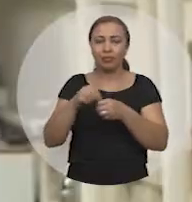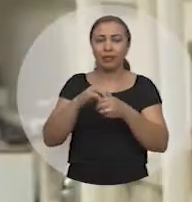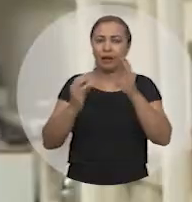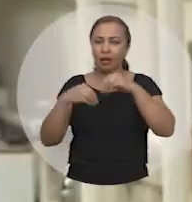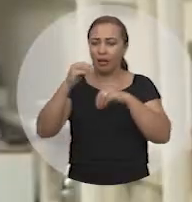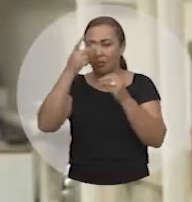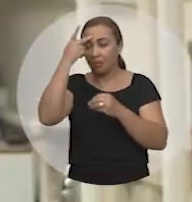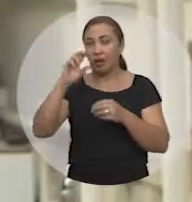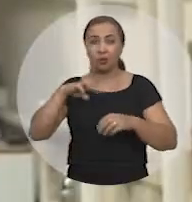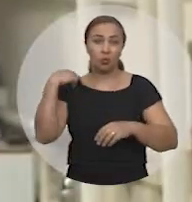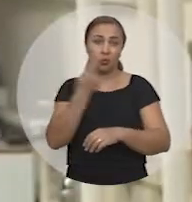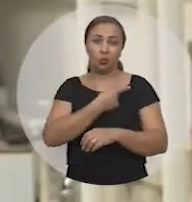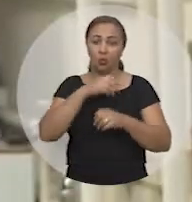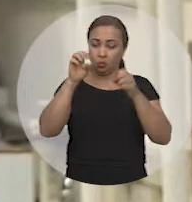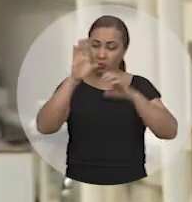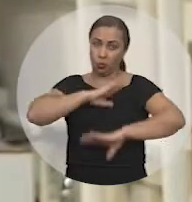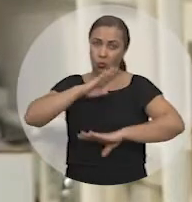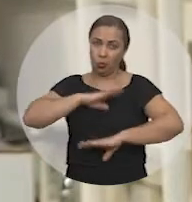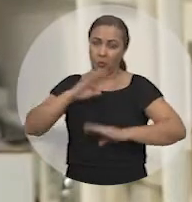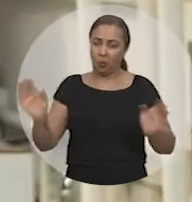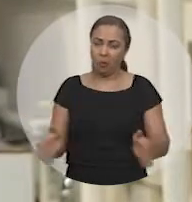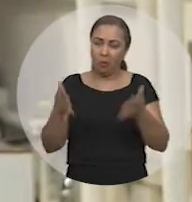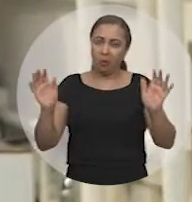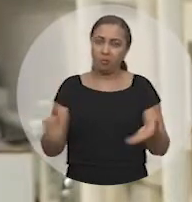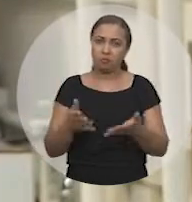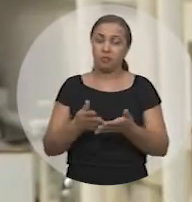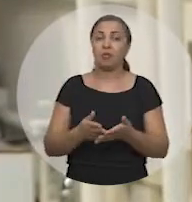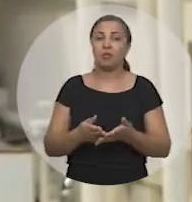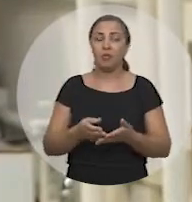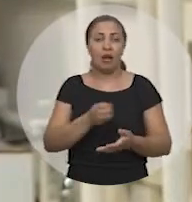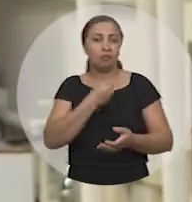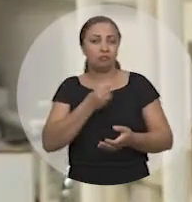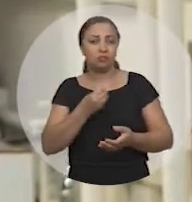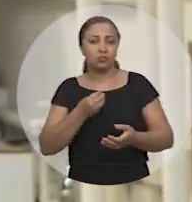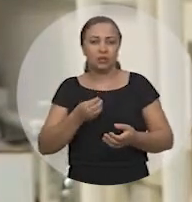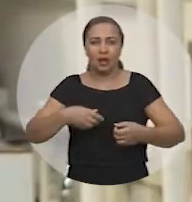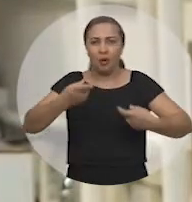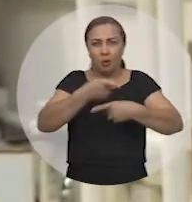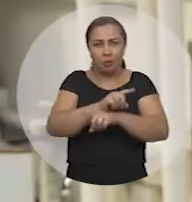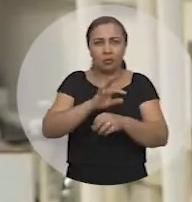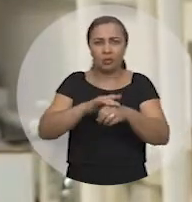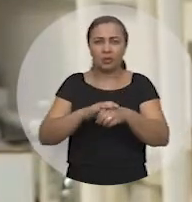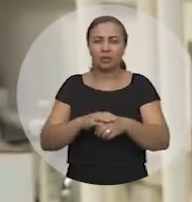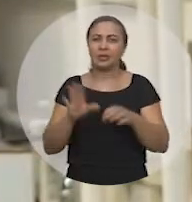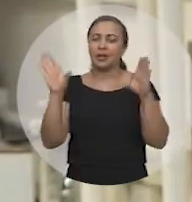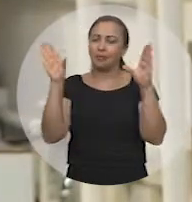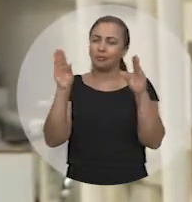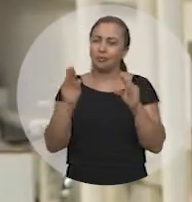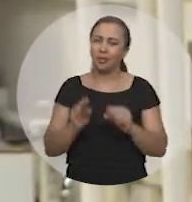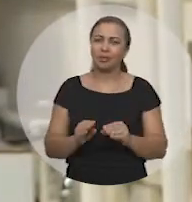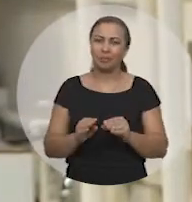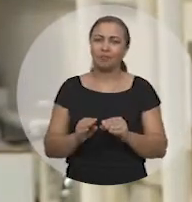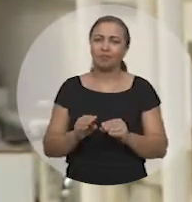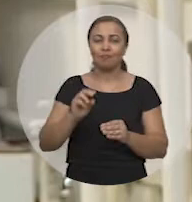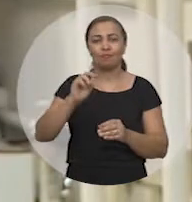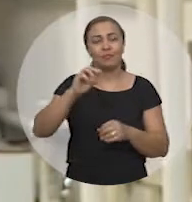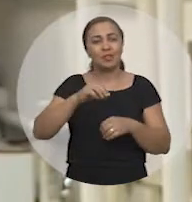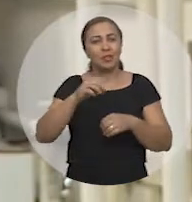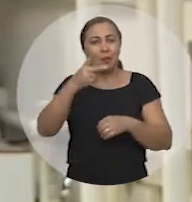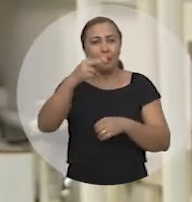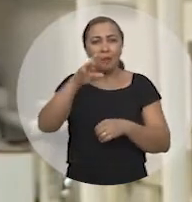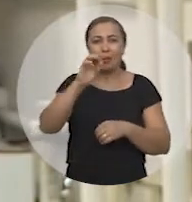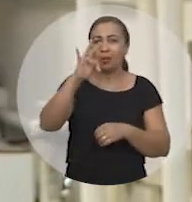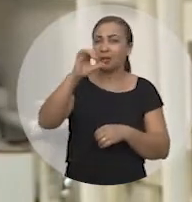moléculas para as quais o nosso organismo promove a reação imunológica, esse repertório ele é menor. De